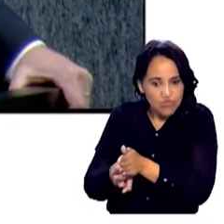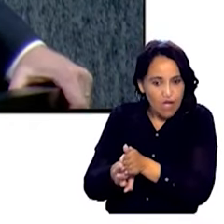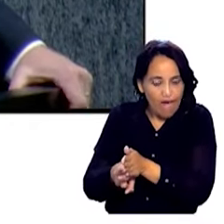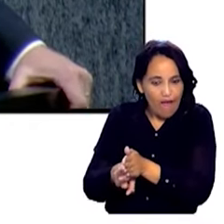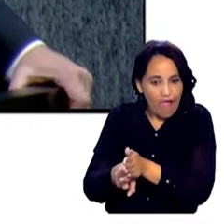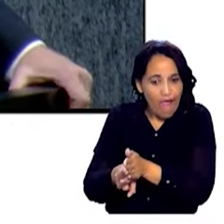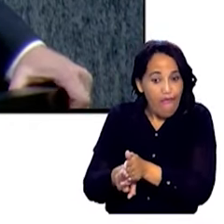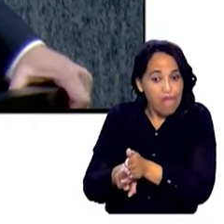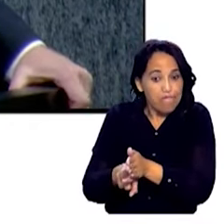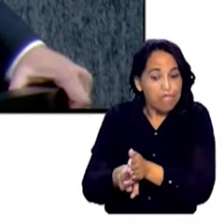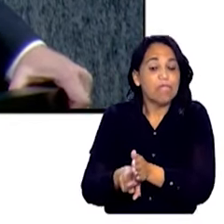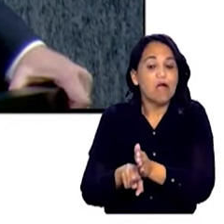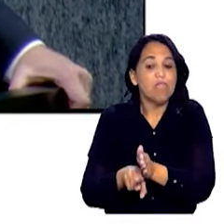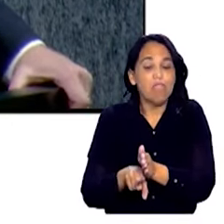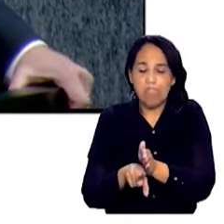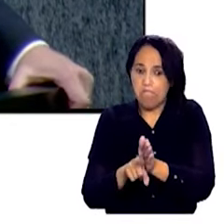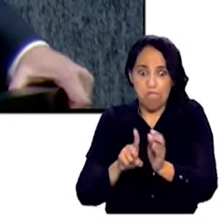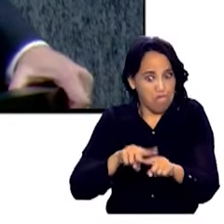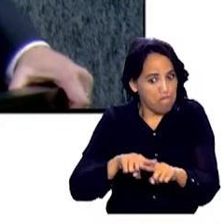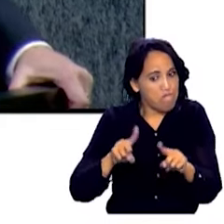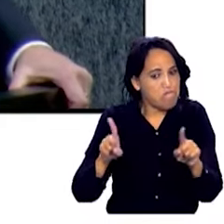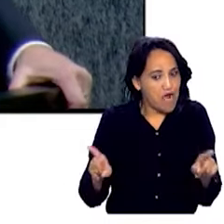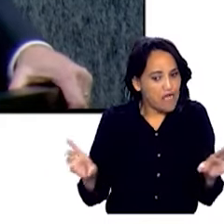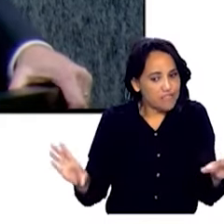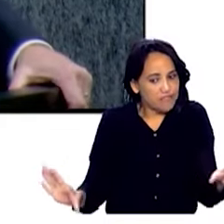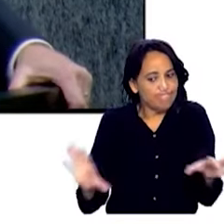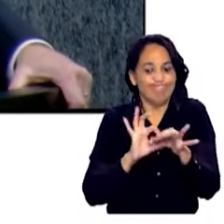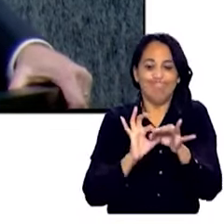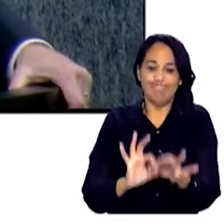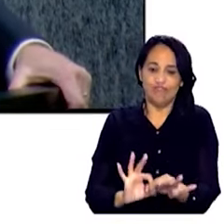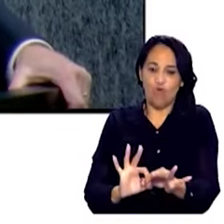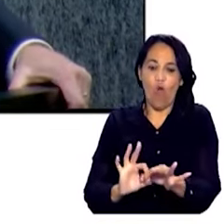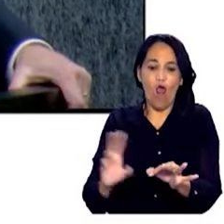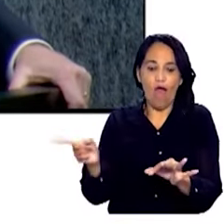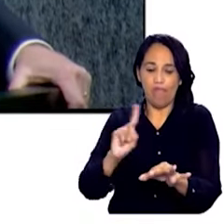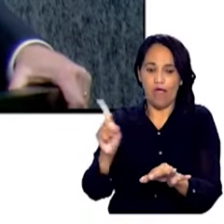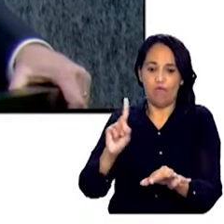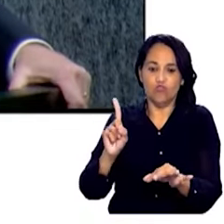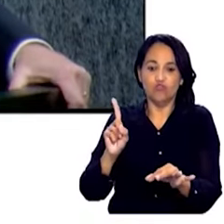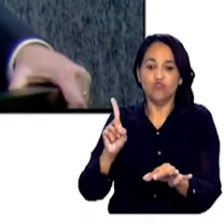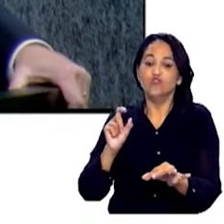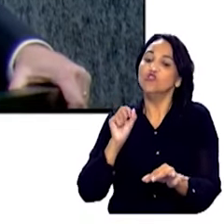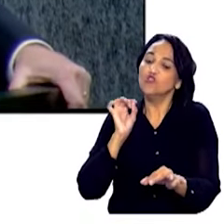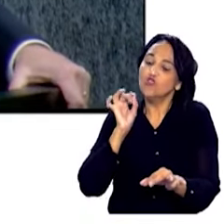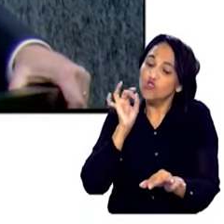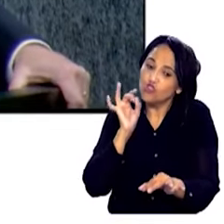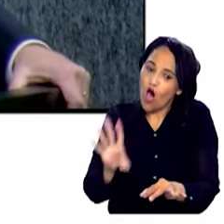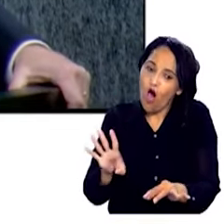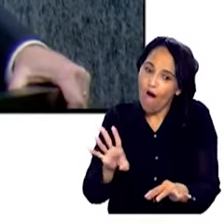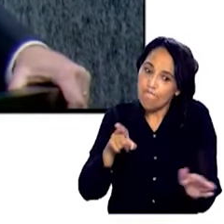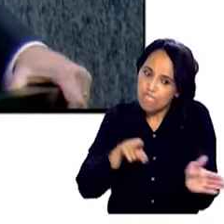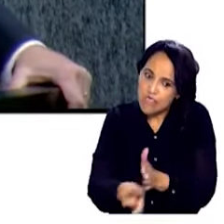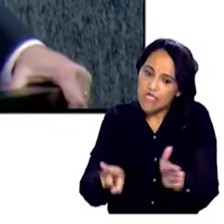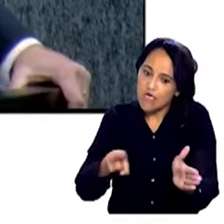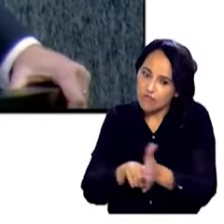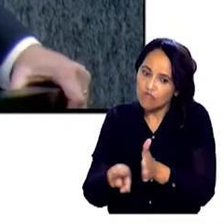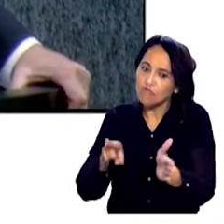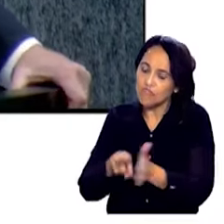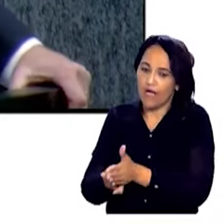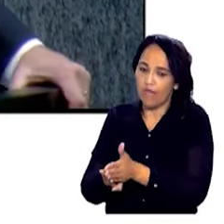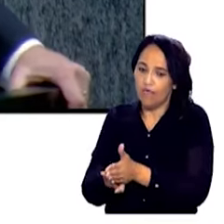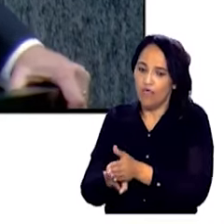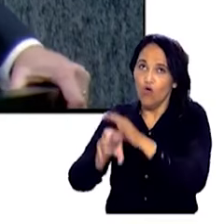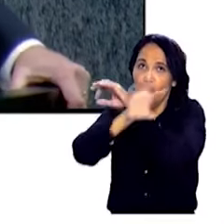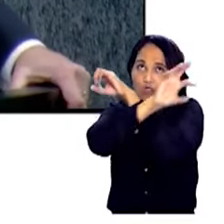eh o o o Parlamento eses não tinha o poder de fazer isso então Nessas questões de referência o tribunal tem a a primeira palavra